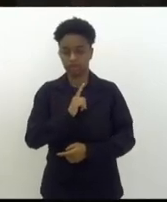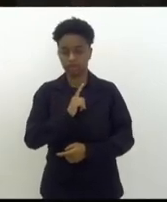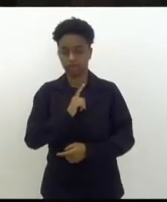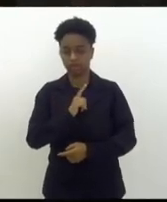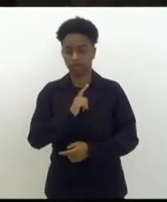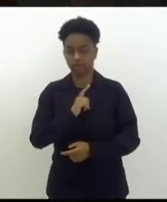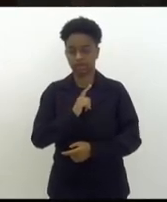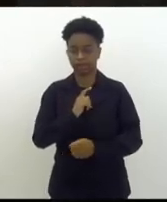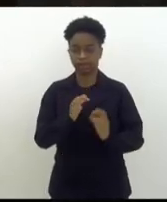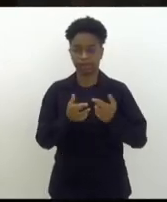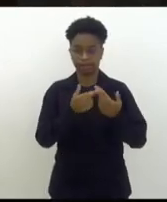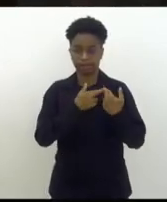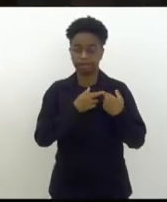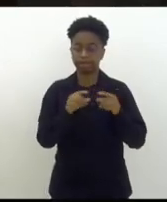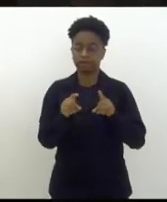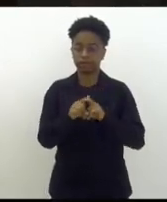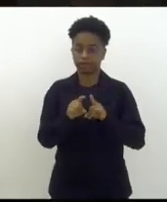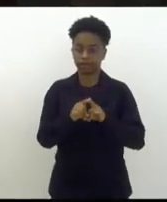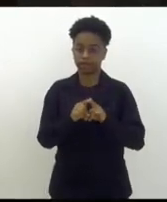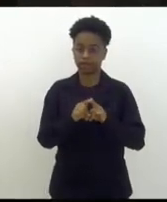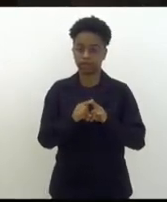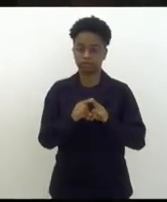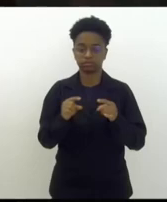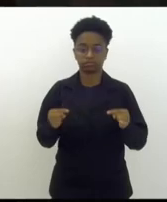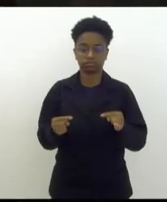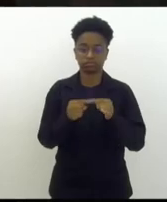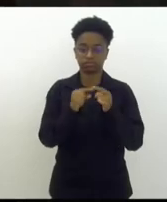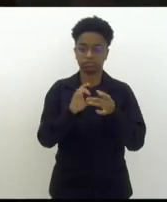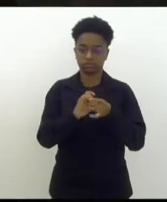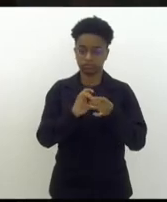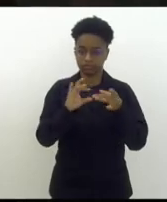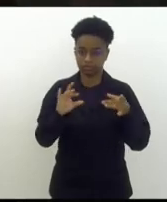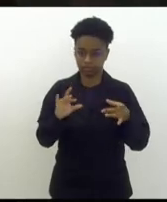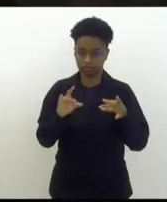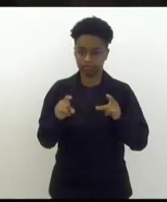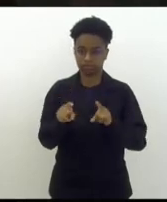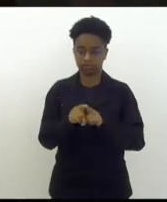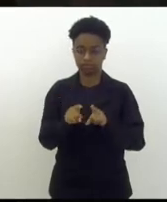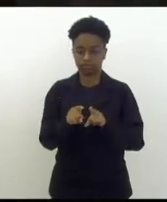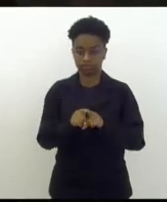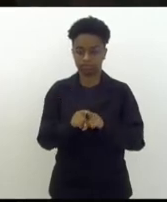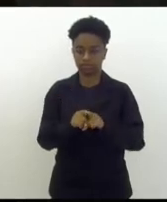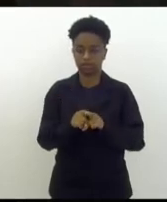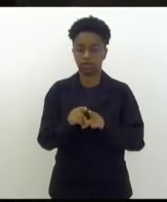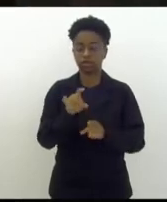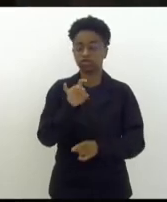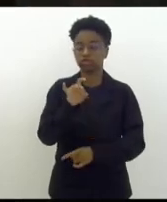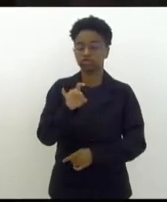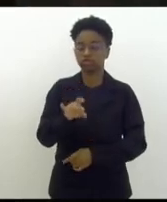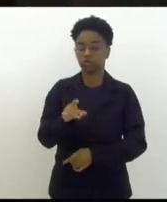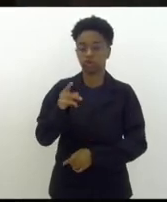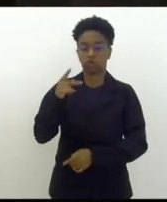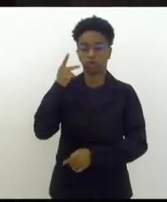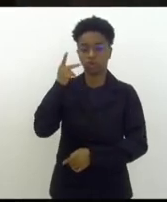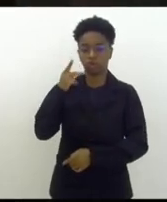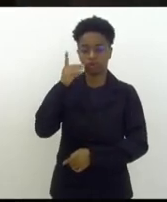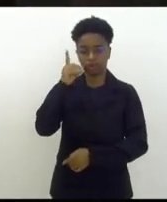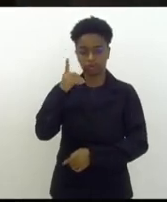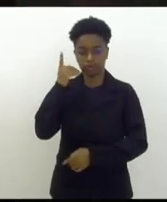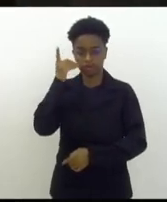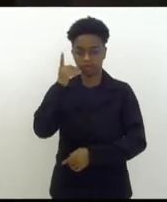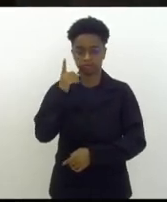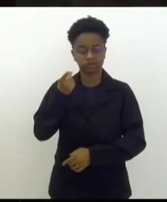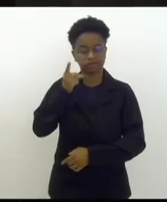algo legitimamente democrático e somente os parlamentares que estão